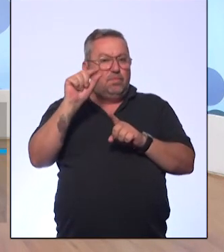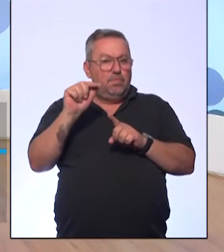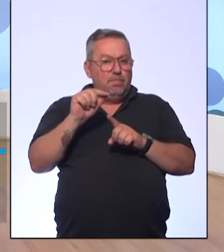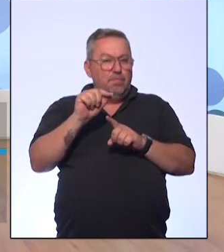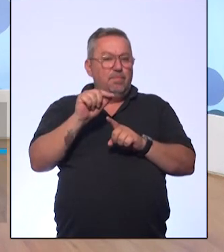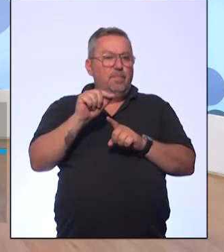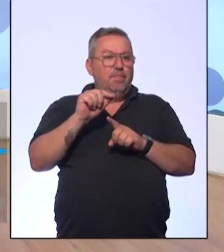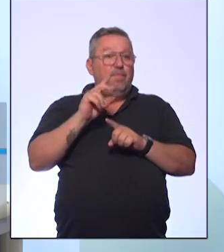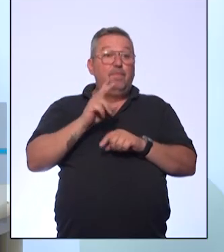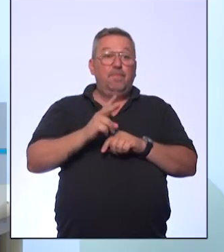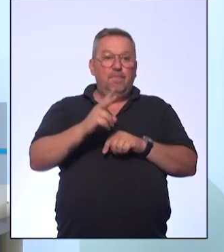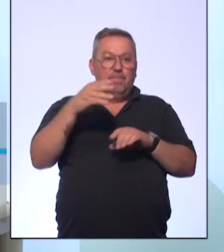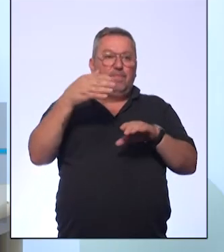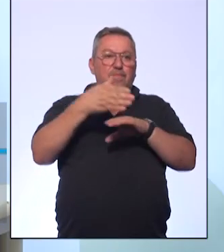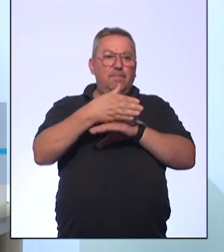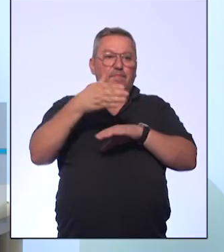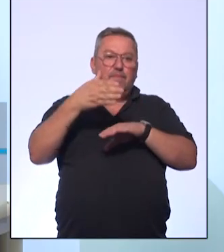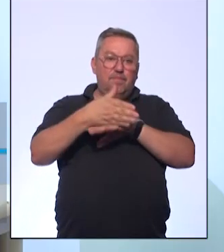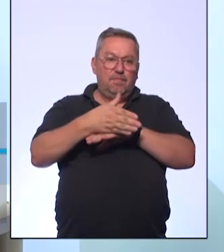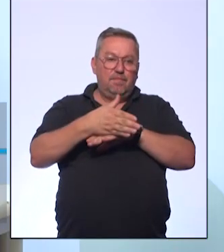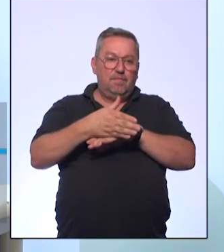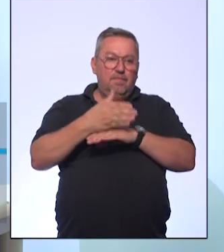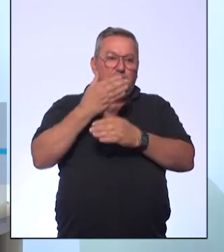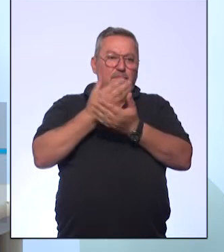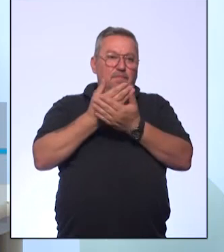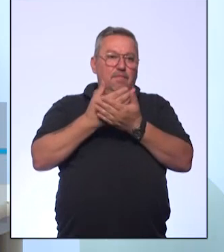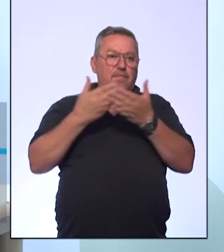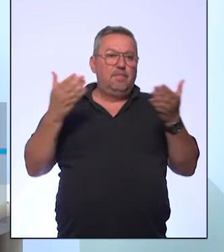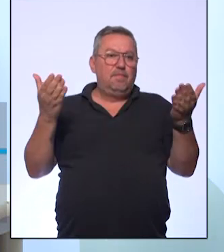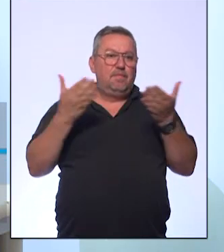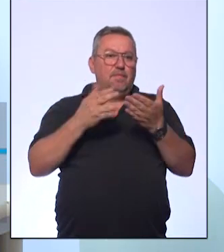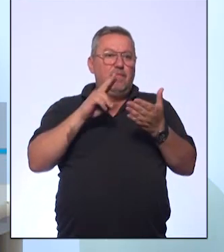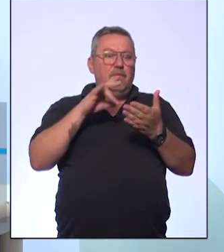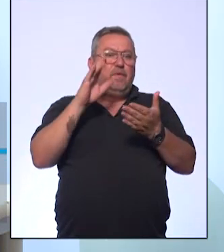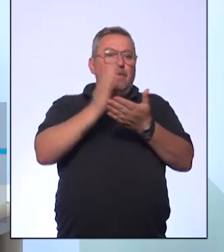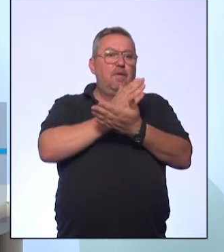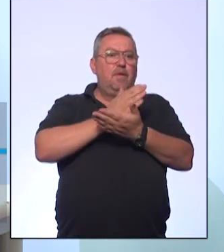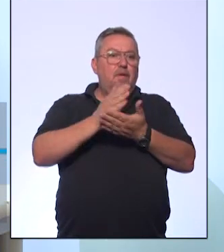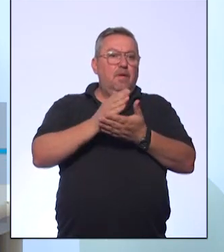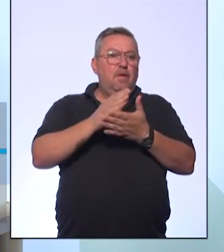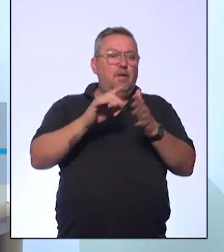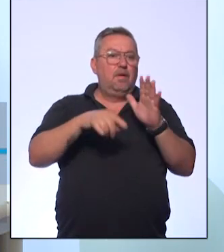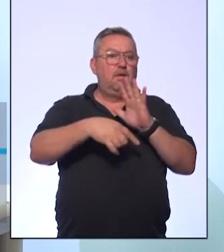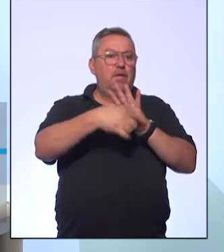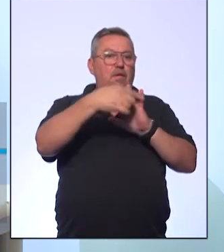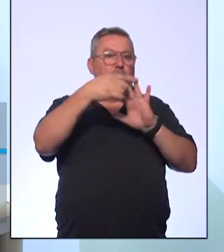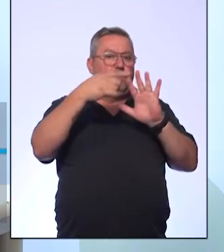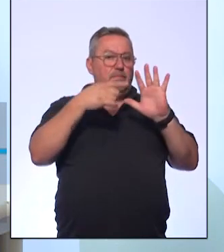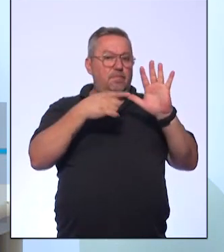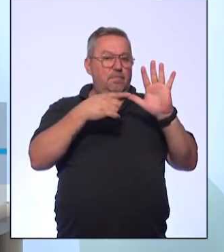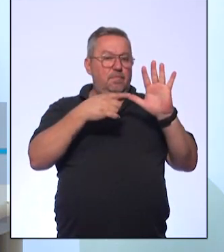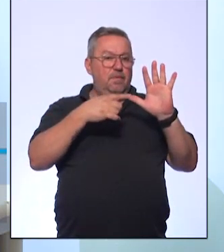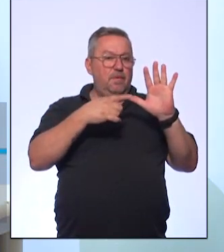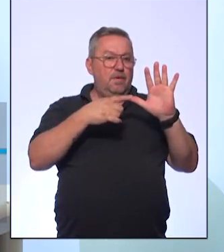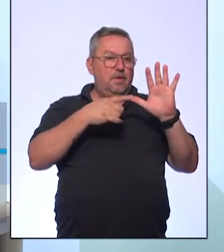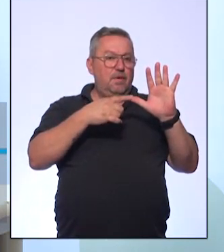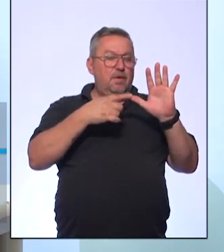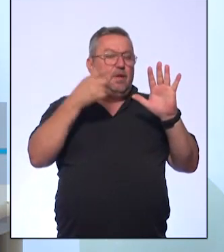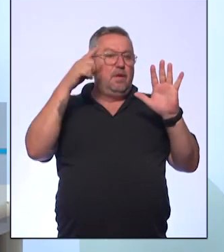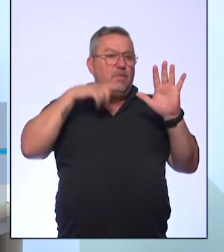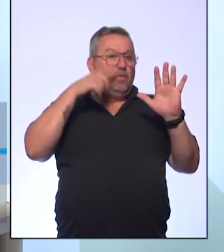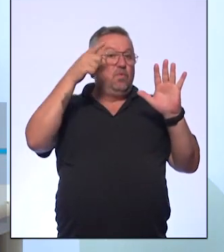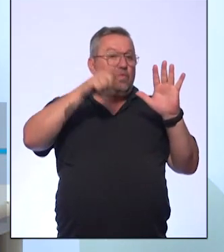Então, continuem participando. A aula de hoje ela vai ser dividida em 5 partes. Então, teremos